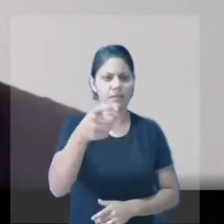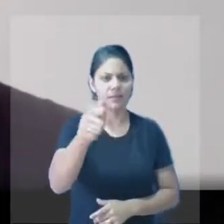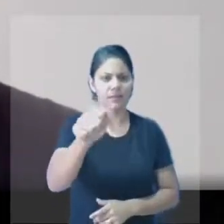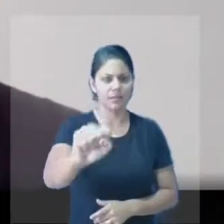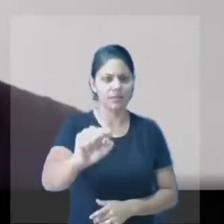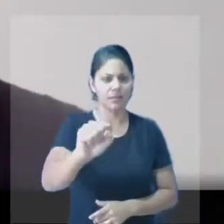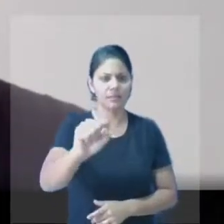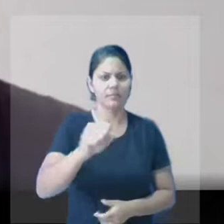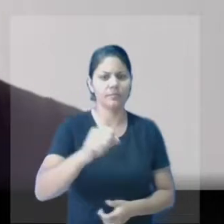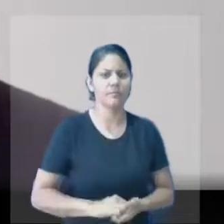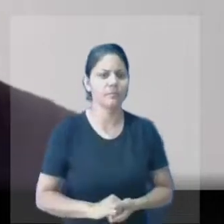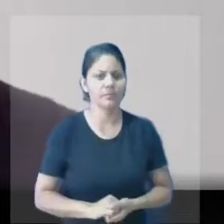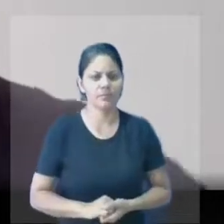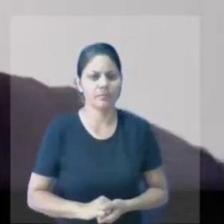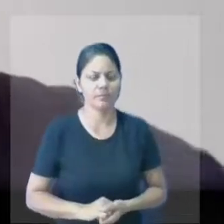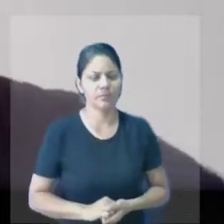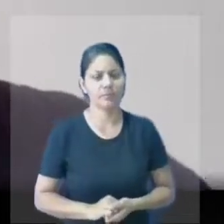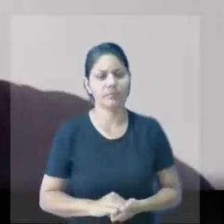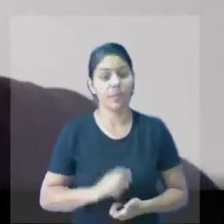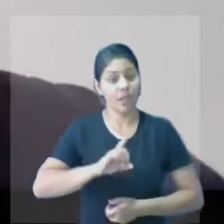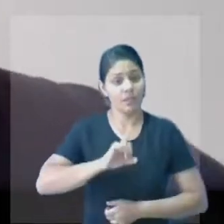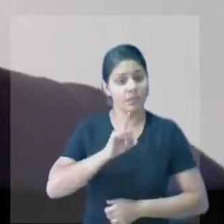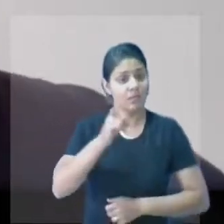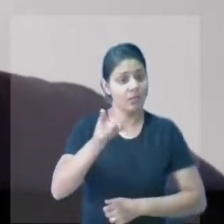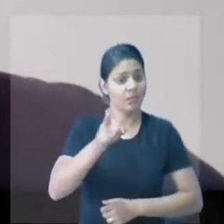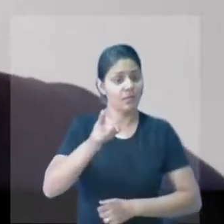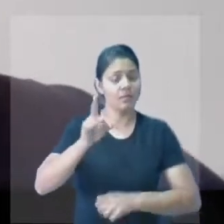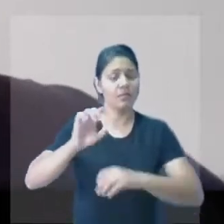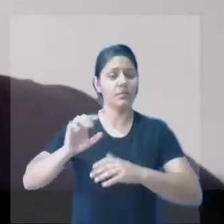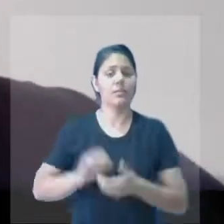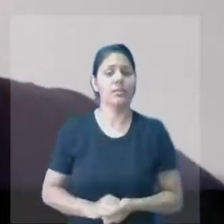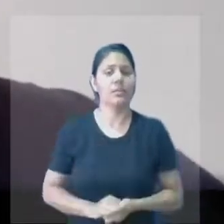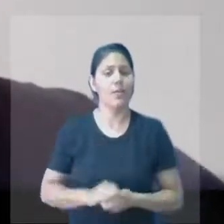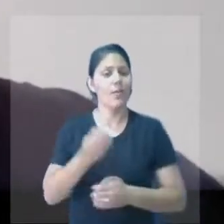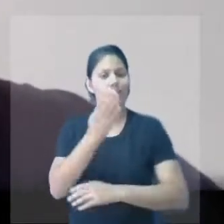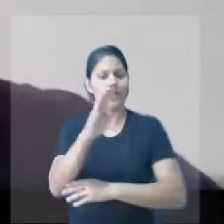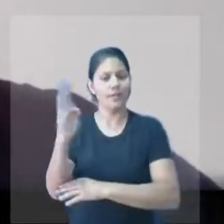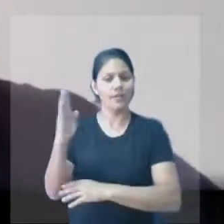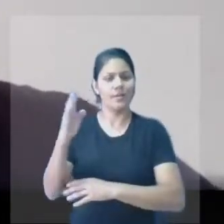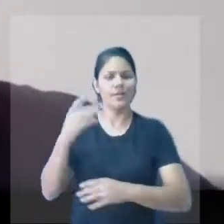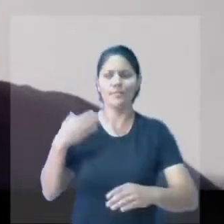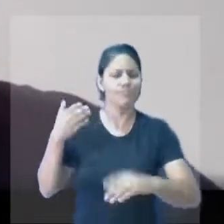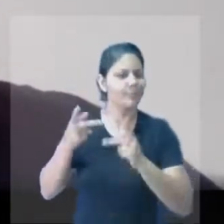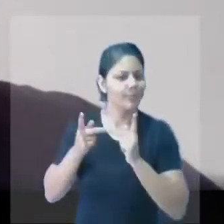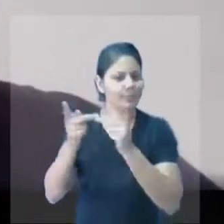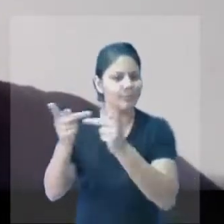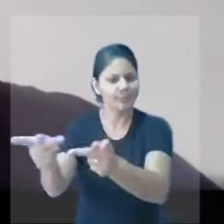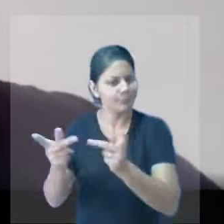San Antonio, desculpa. E lá eu pude visitar a biblioteca várias